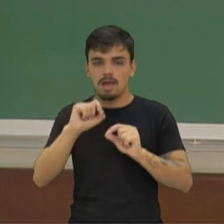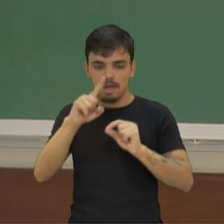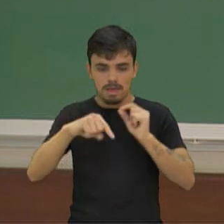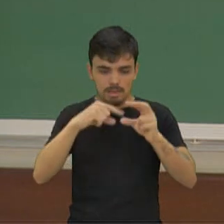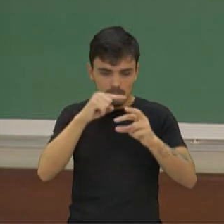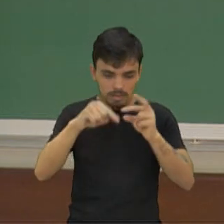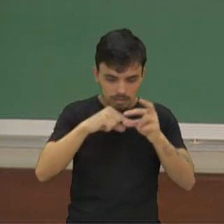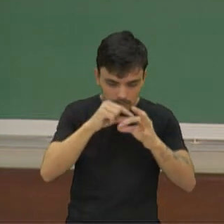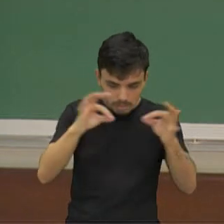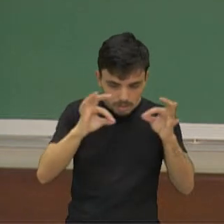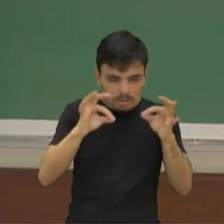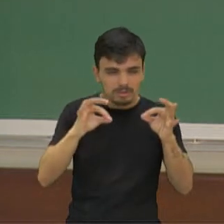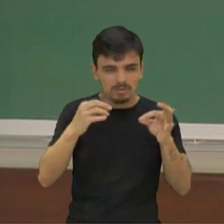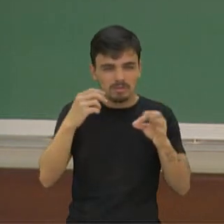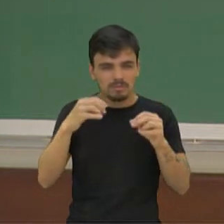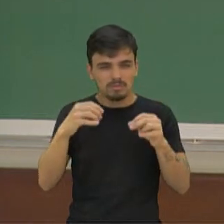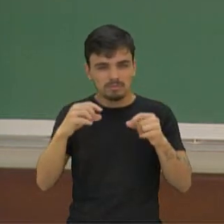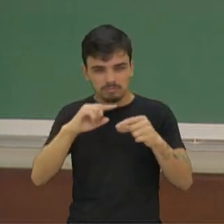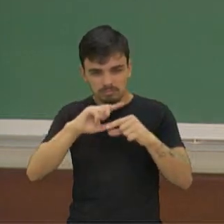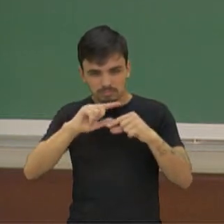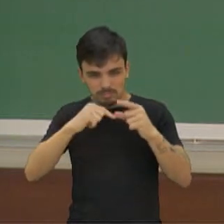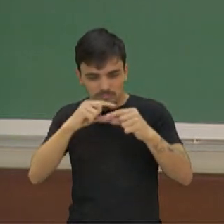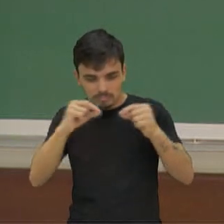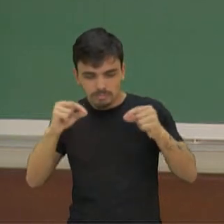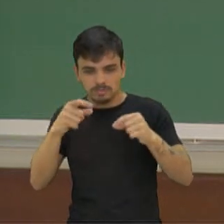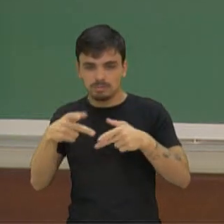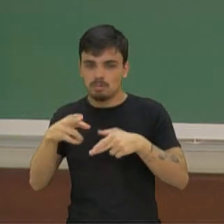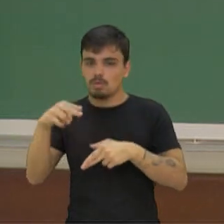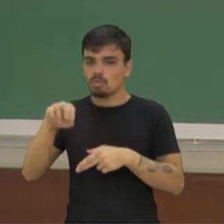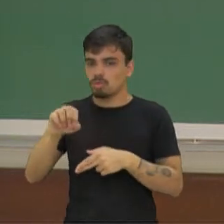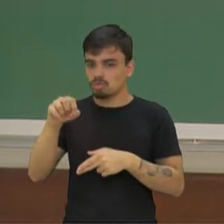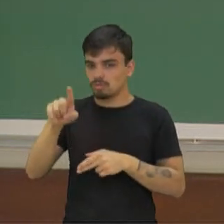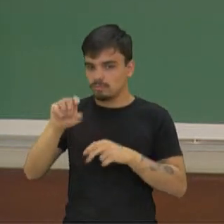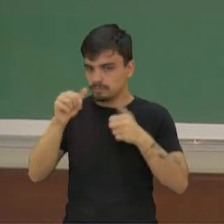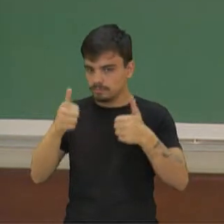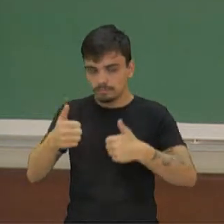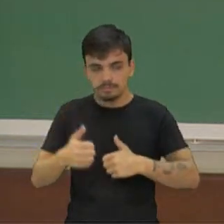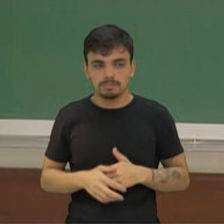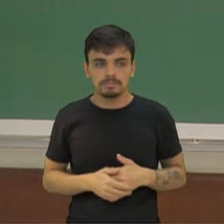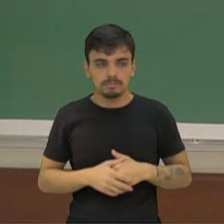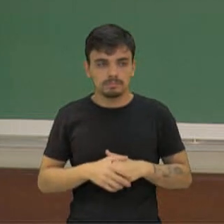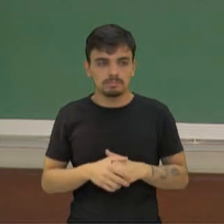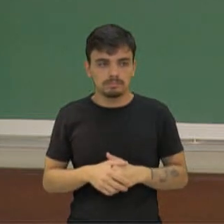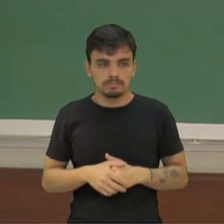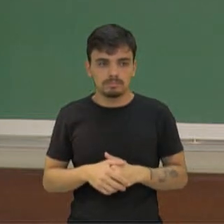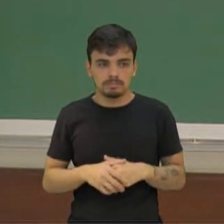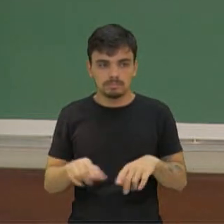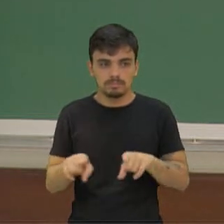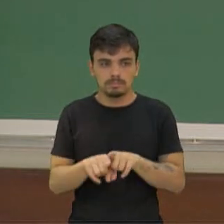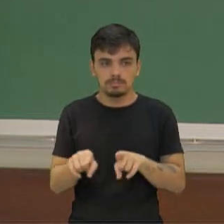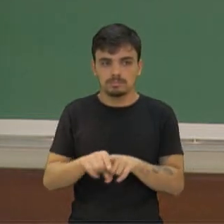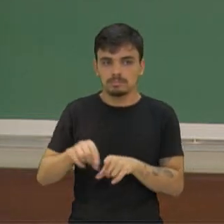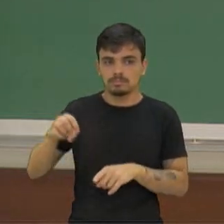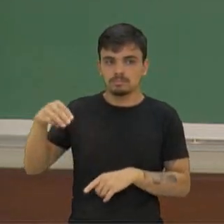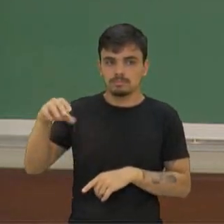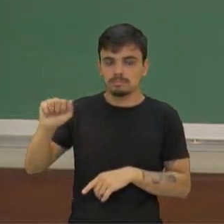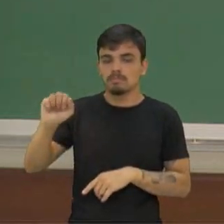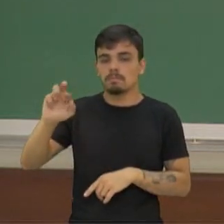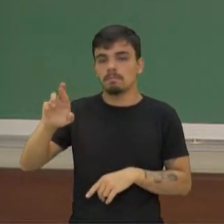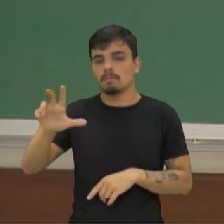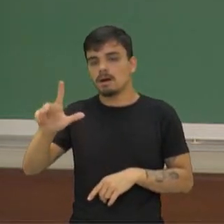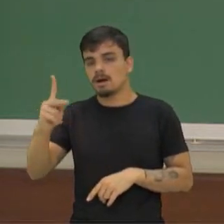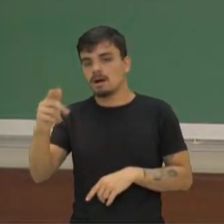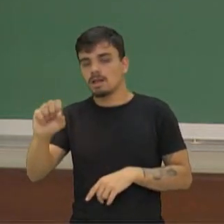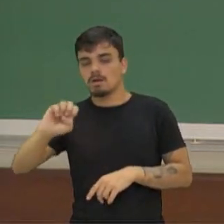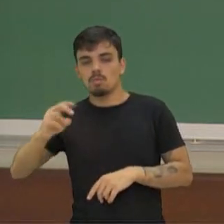um componente com o outro, como a gente faz em casa, emenda o fio, é um nó, ok? E malha, área, é porque você